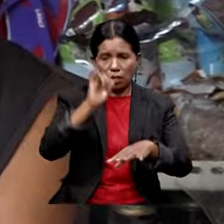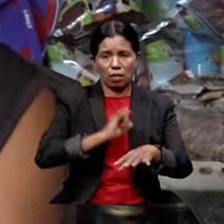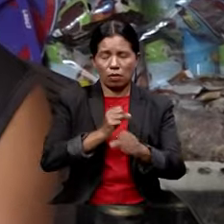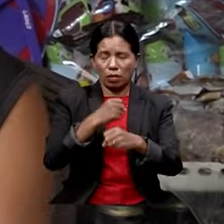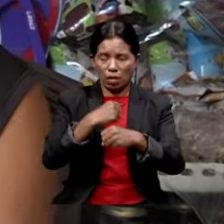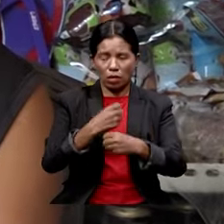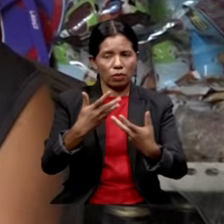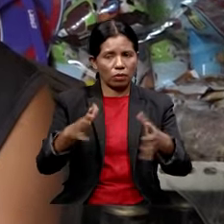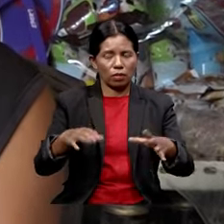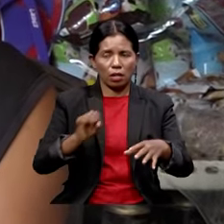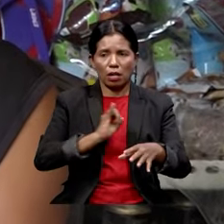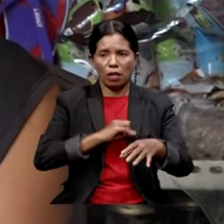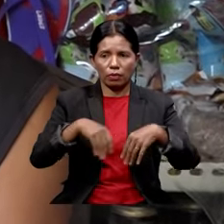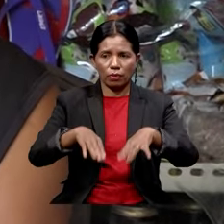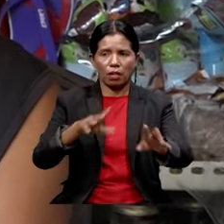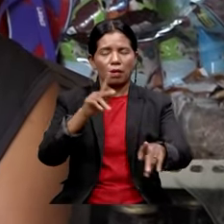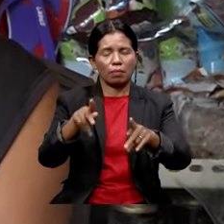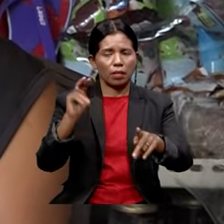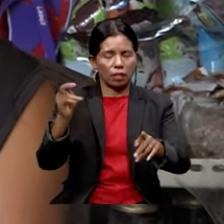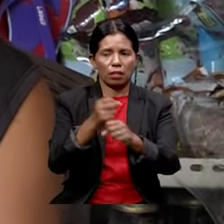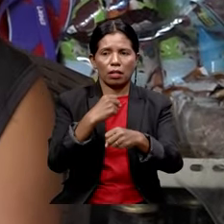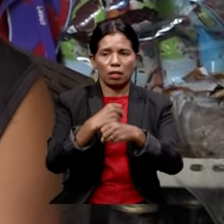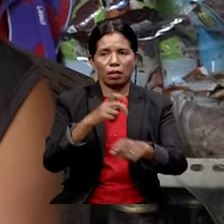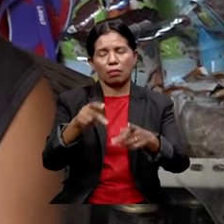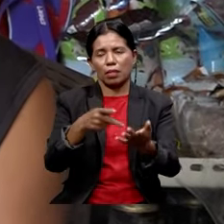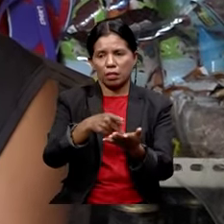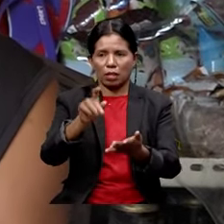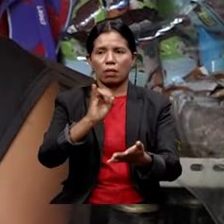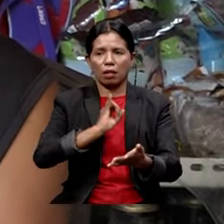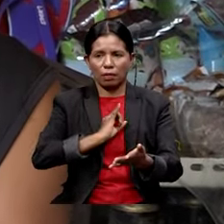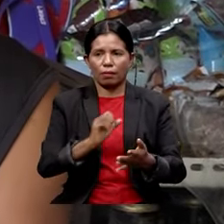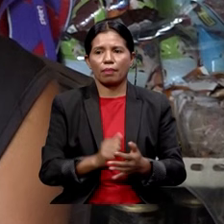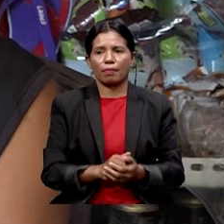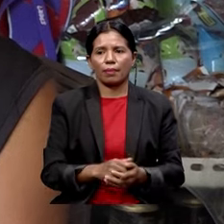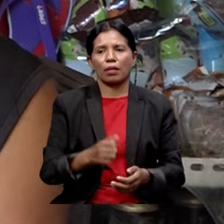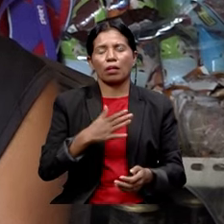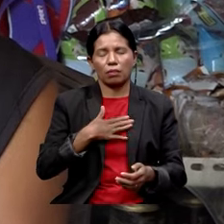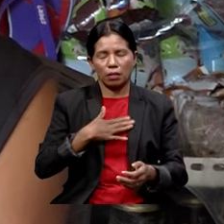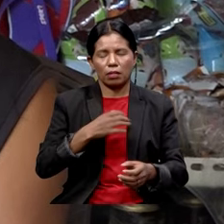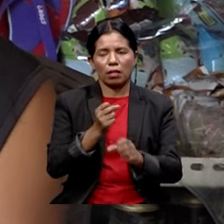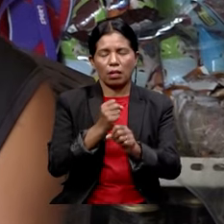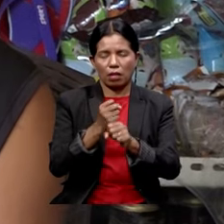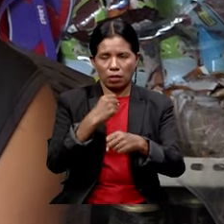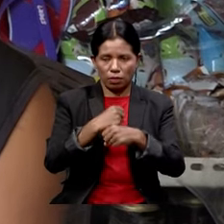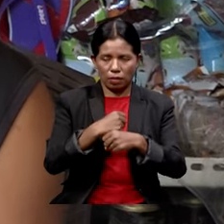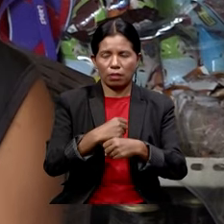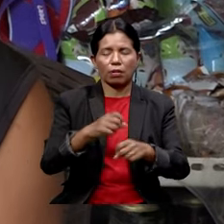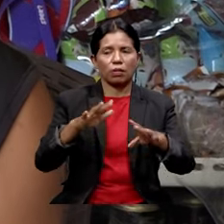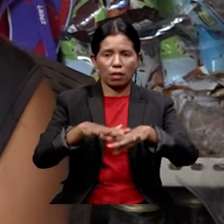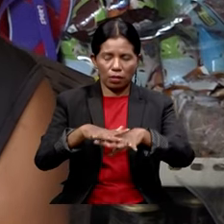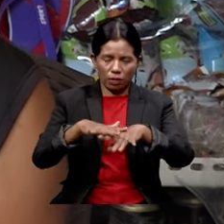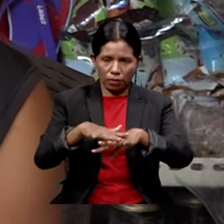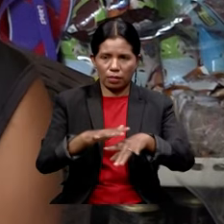Hau fa hau halo ne emanian musau halo be emaselu hau. Hau nian musau halo. Ema selu be